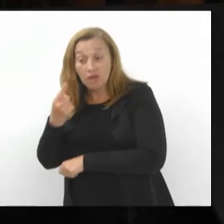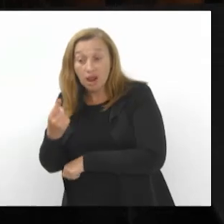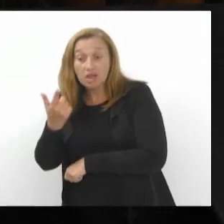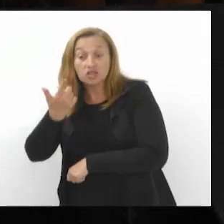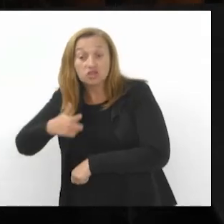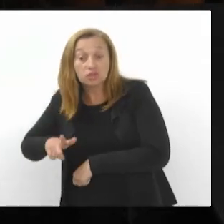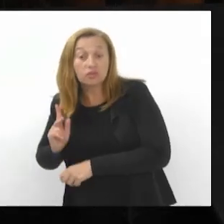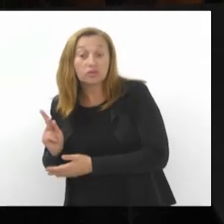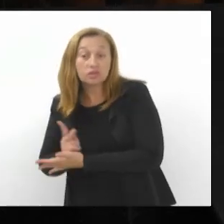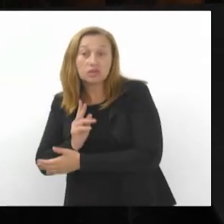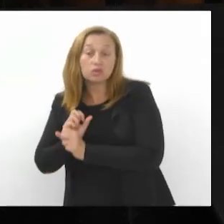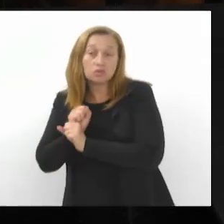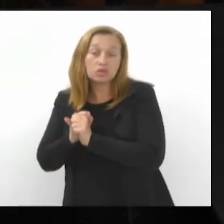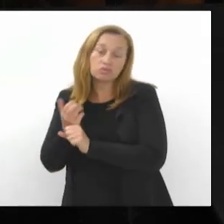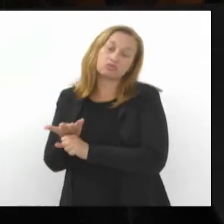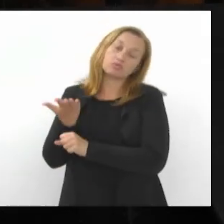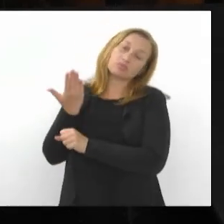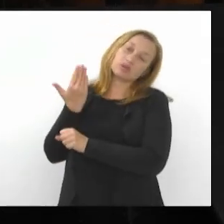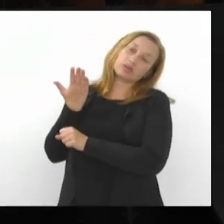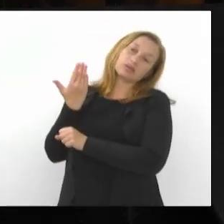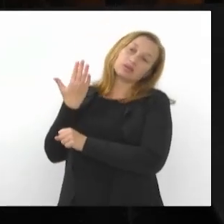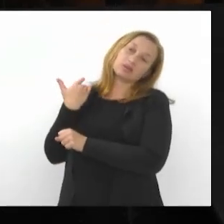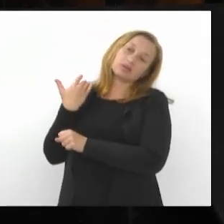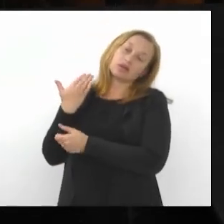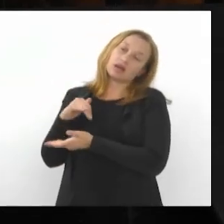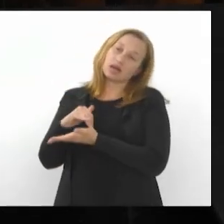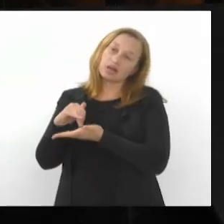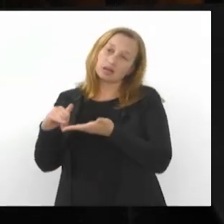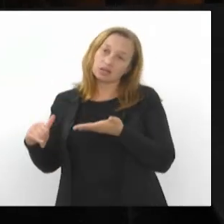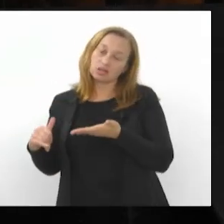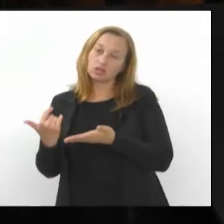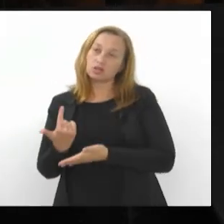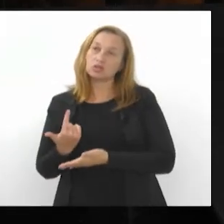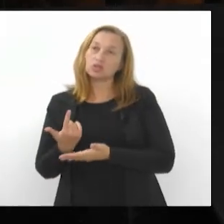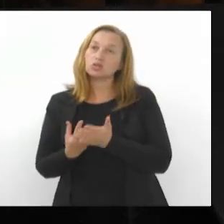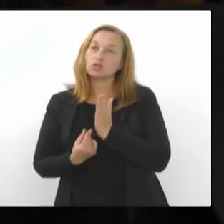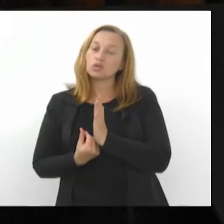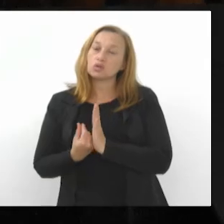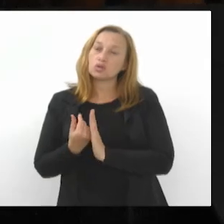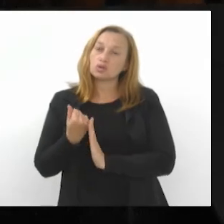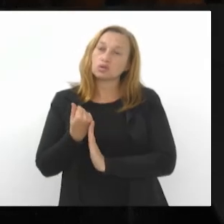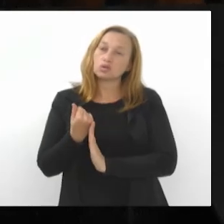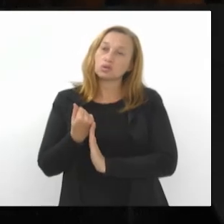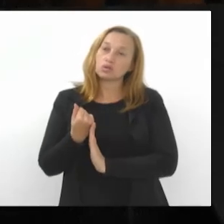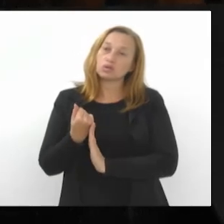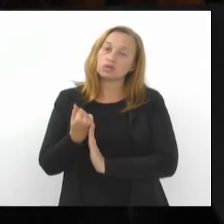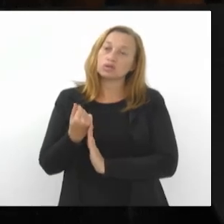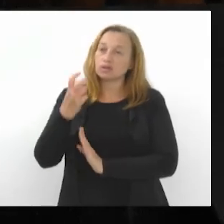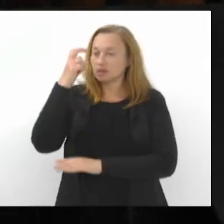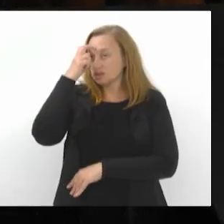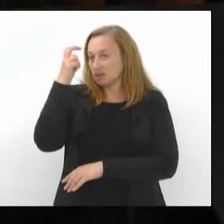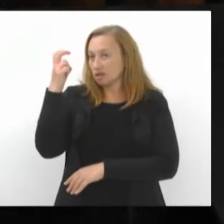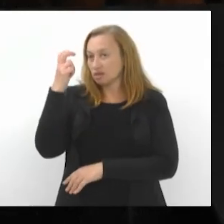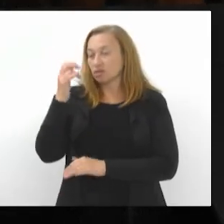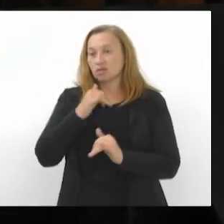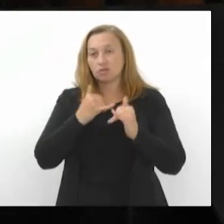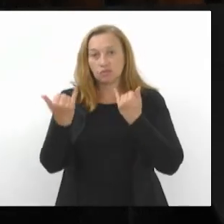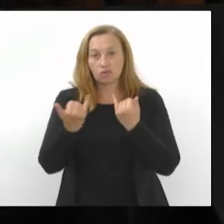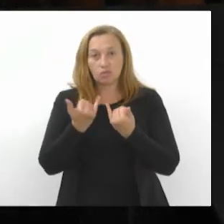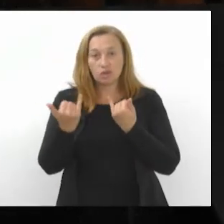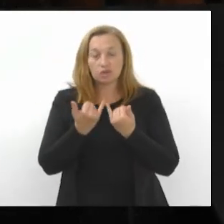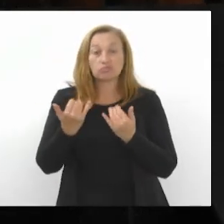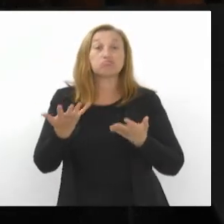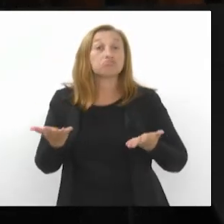como aconteceu nos anos anteriores, a retirada de orçamento previsto para inteligência e informação.